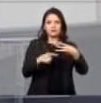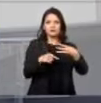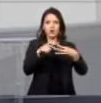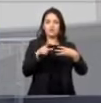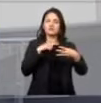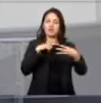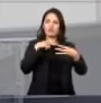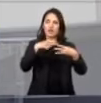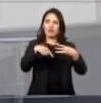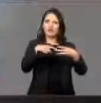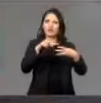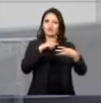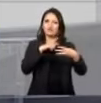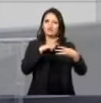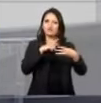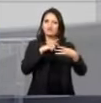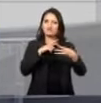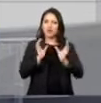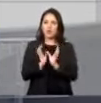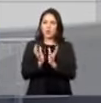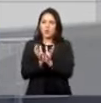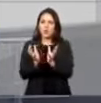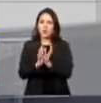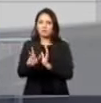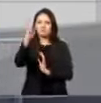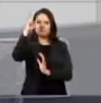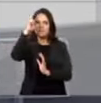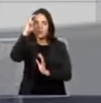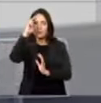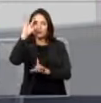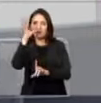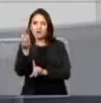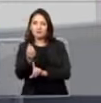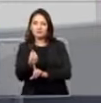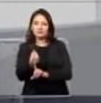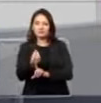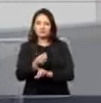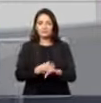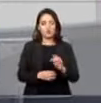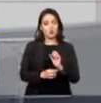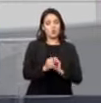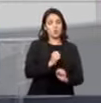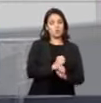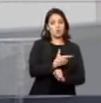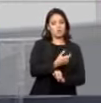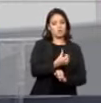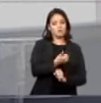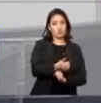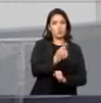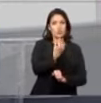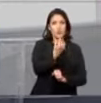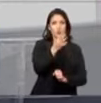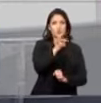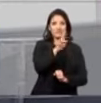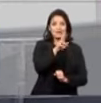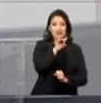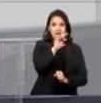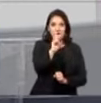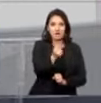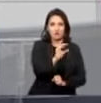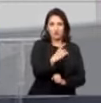Em 2001, eram 1 trilhão e 200 bilhões de dólares. Em